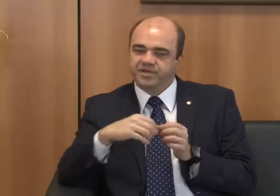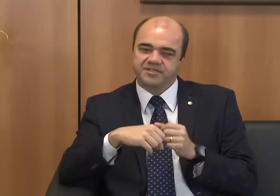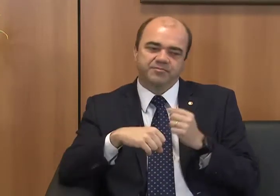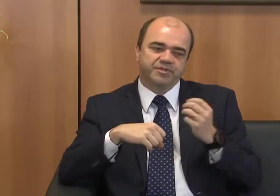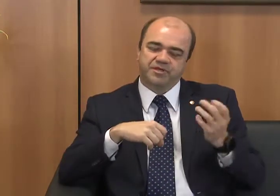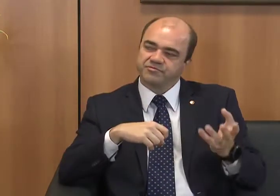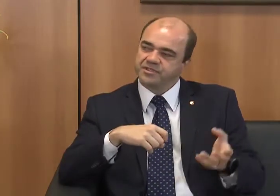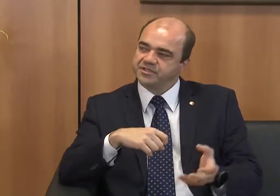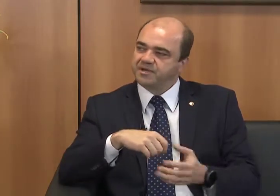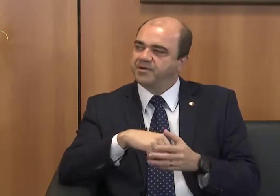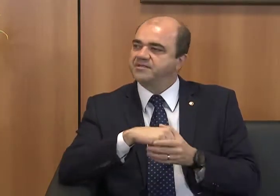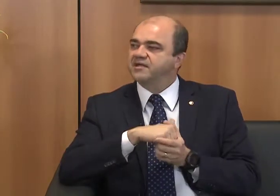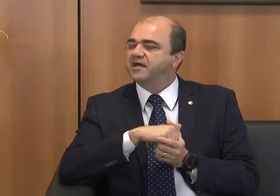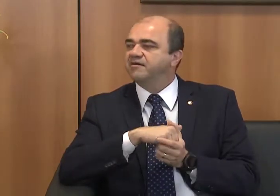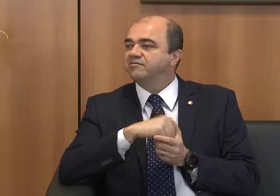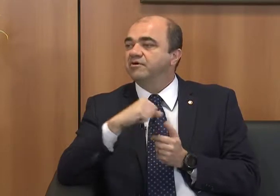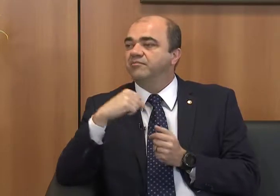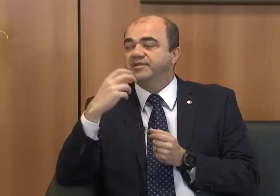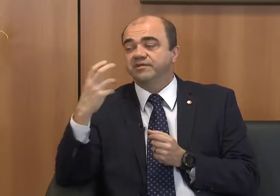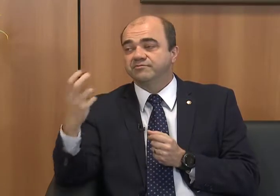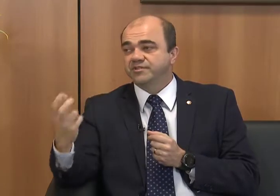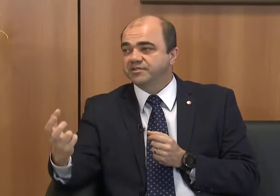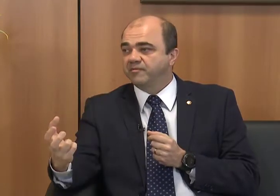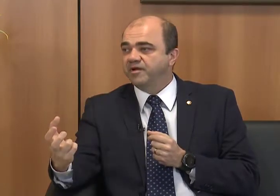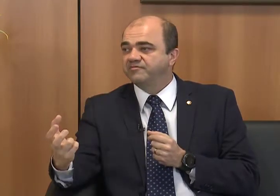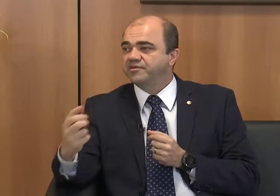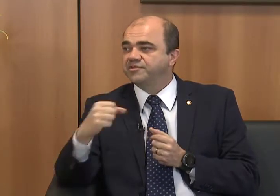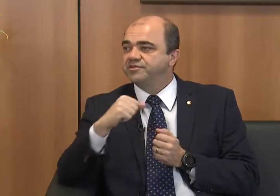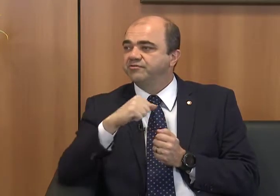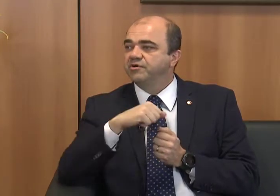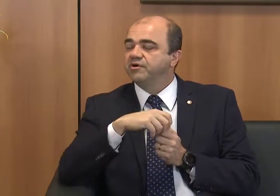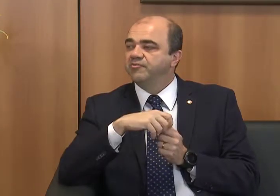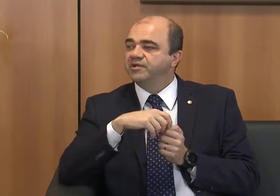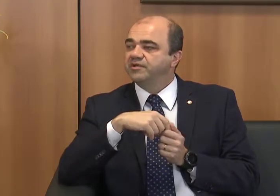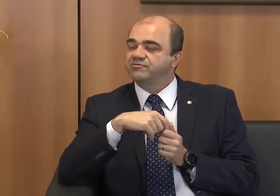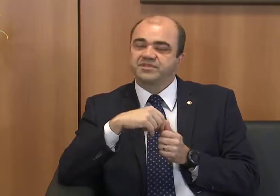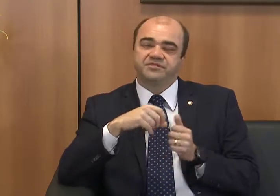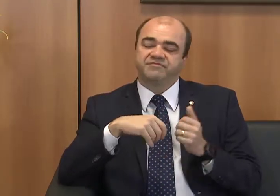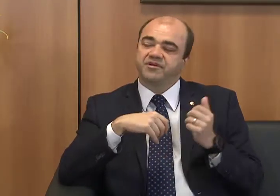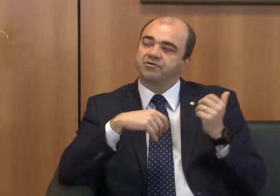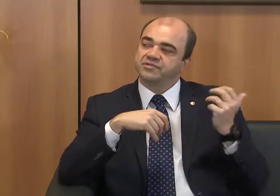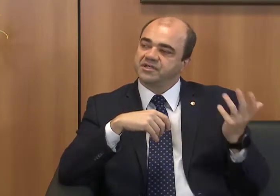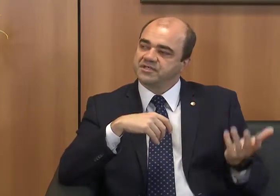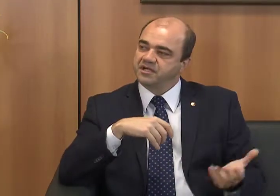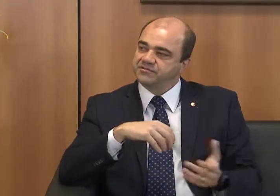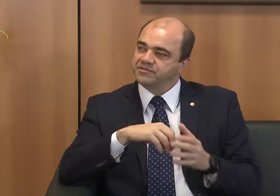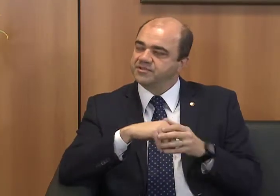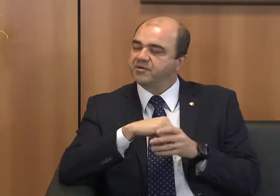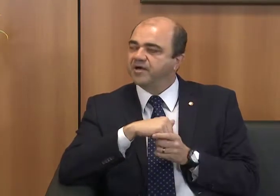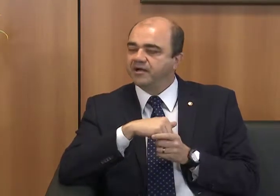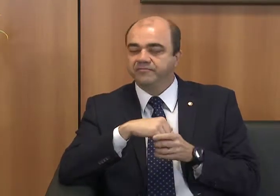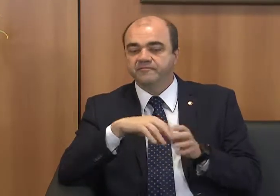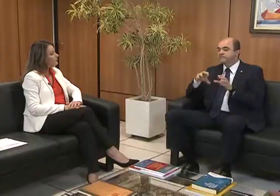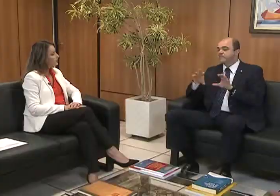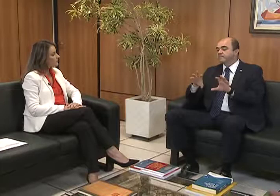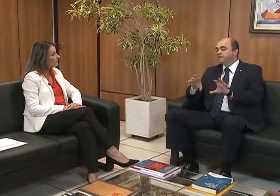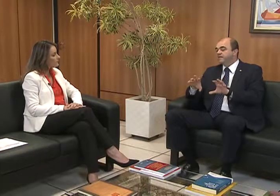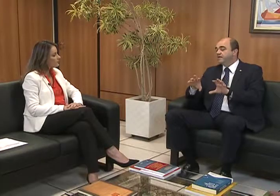trabalho, como, por exemplo, a denúncia de trabalho escravo, uma denúncia de trabalho infantil, uma denúncia de fraude nas relações de